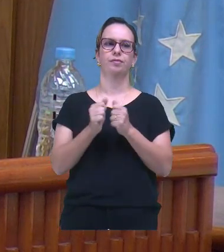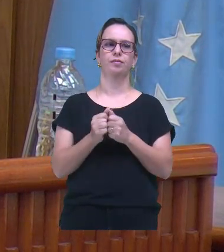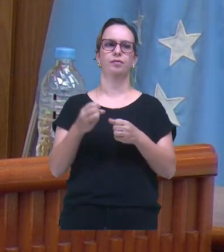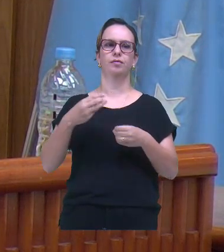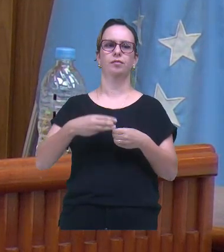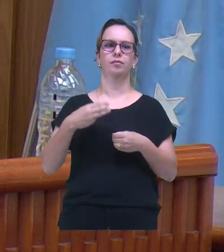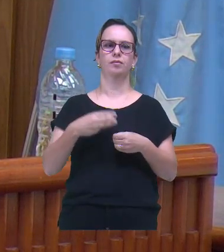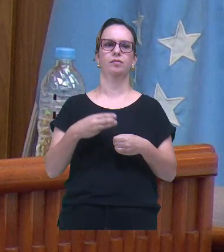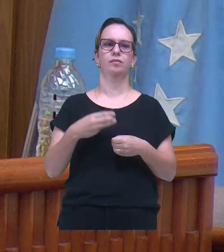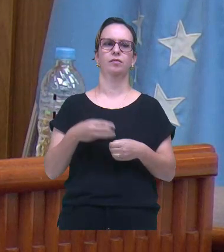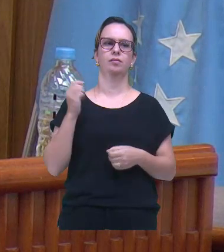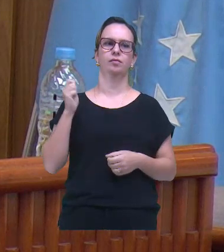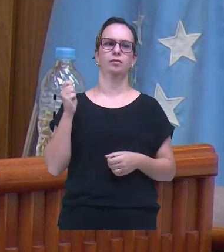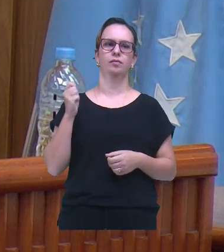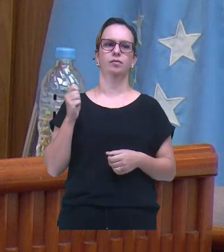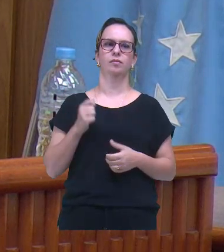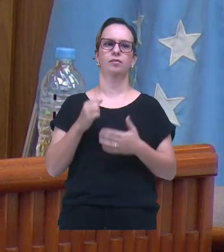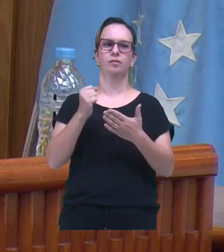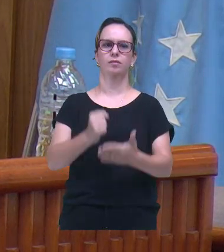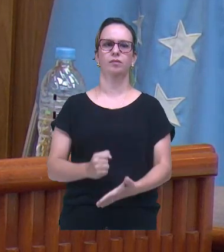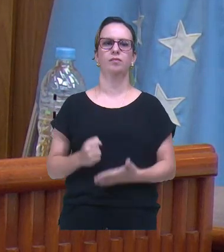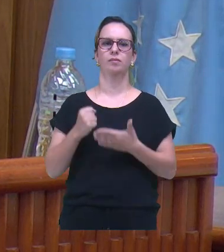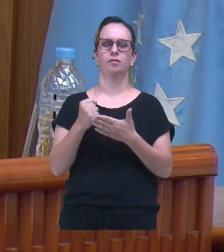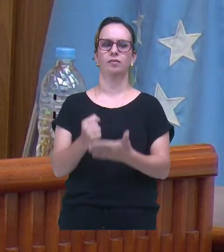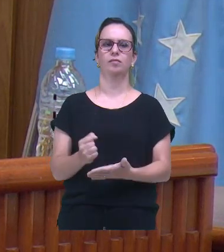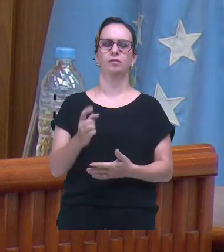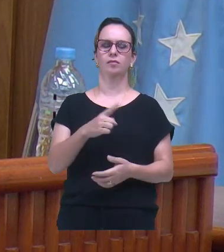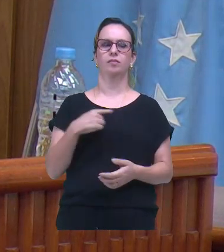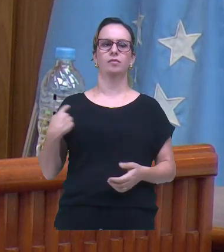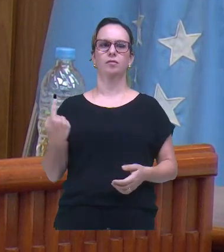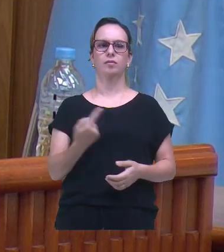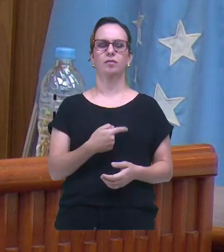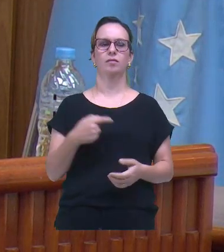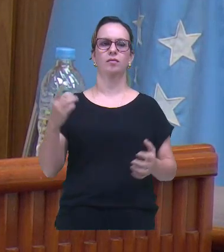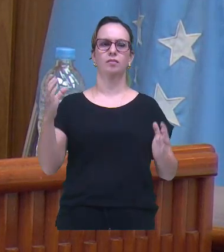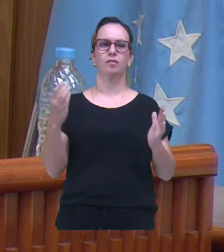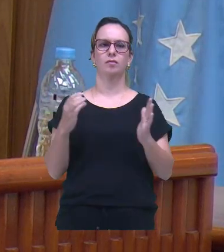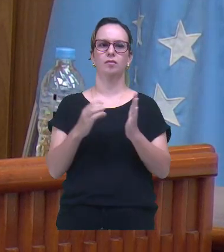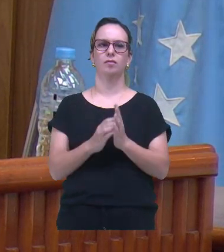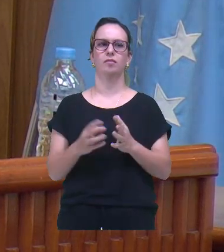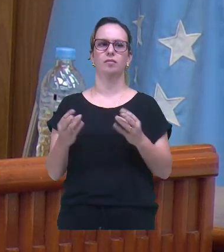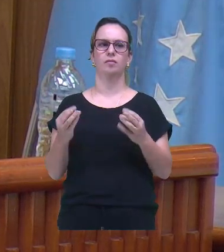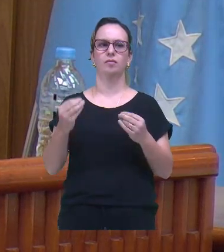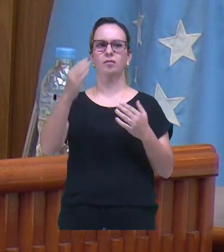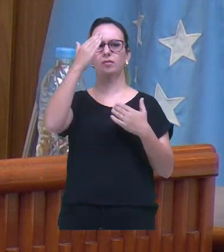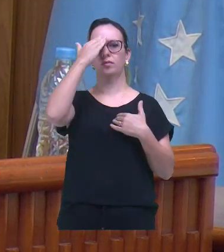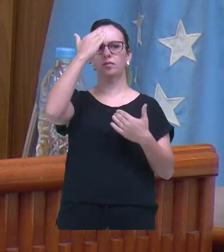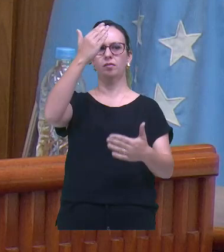em prol da nossa sociedade. Meu muito obrigado a todos.